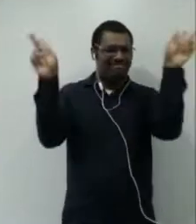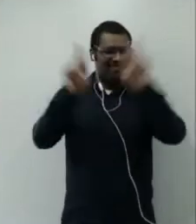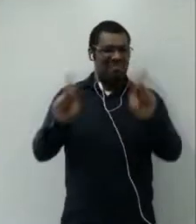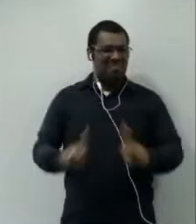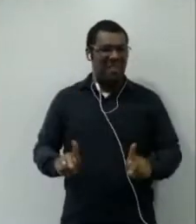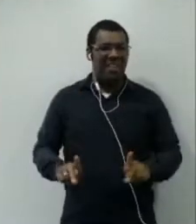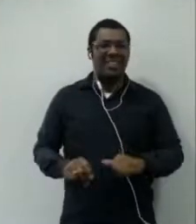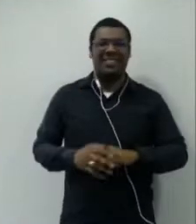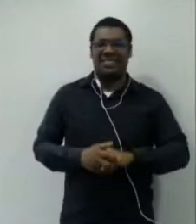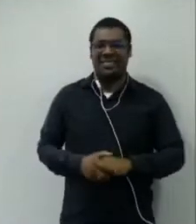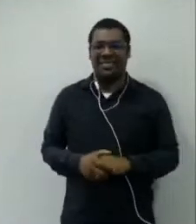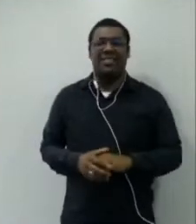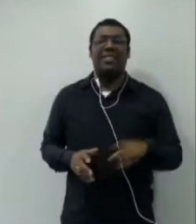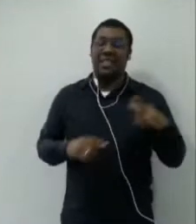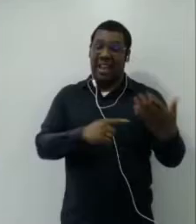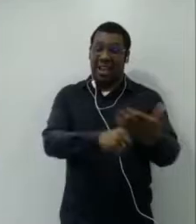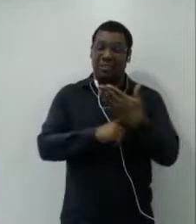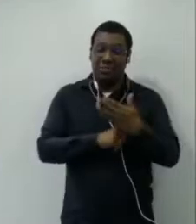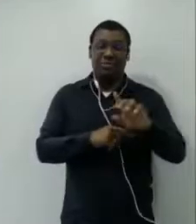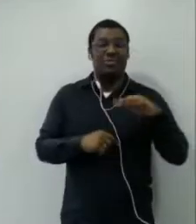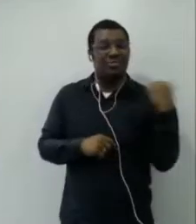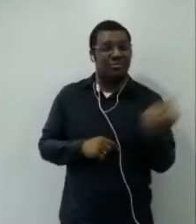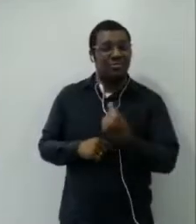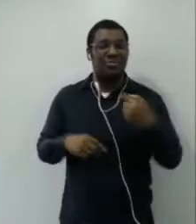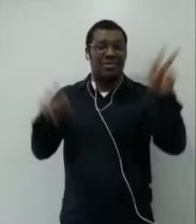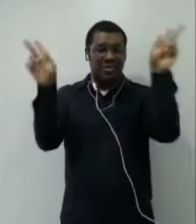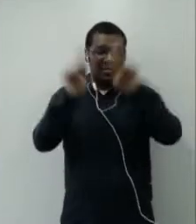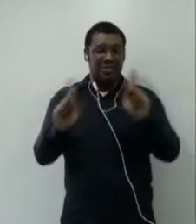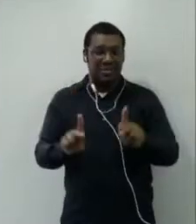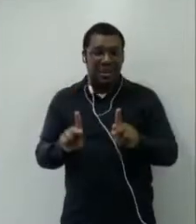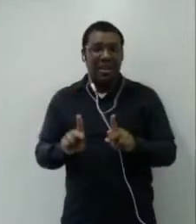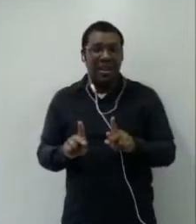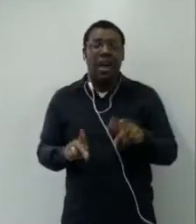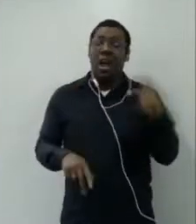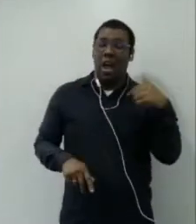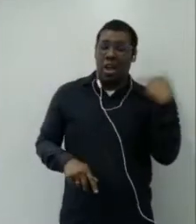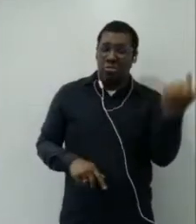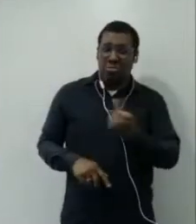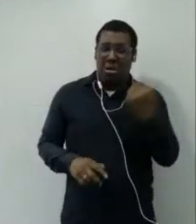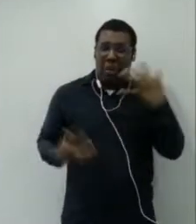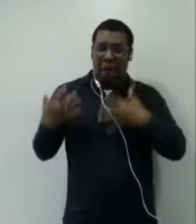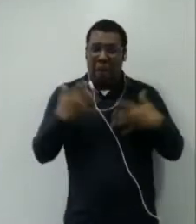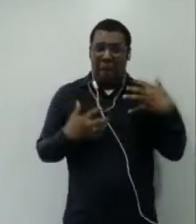para nós, nós aflitos com a situação dele, e ele sereno, nos trazendo